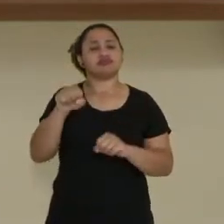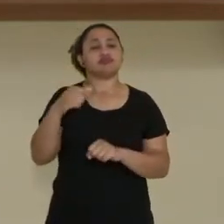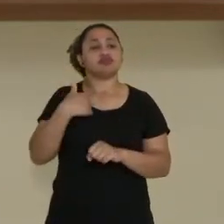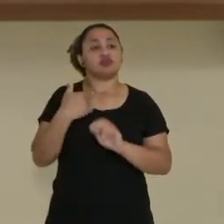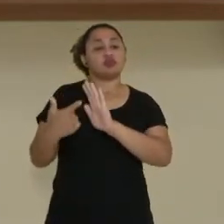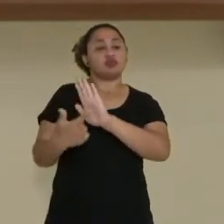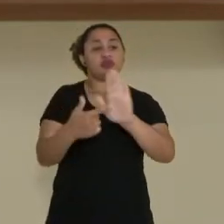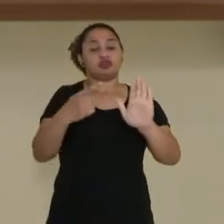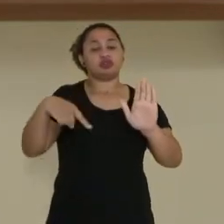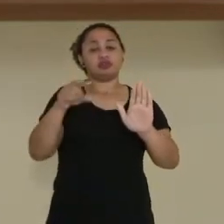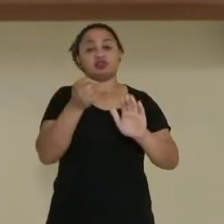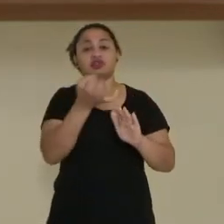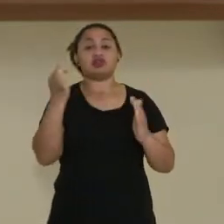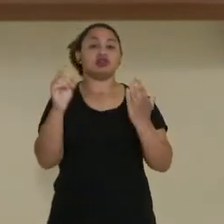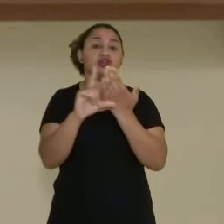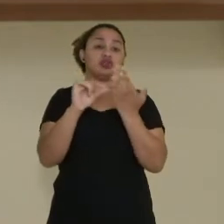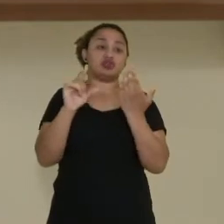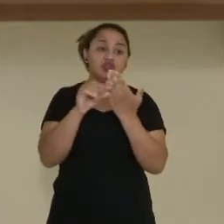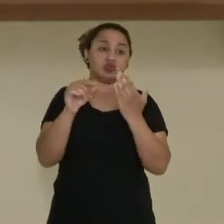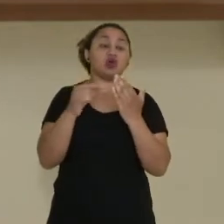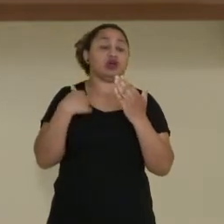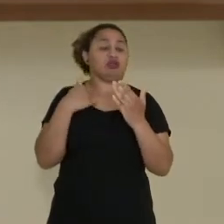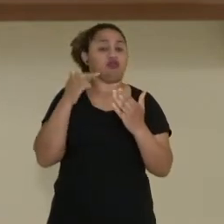autores clássicos de fábulas.